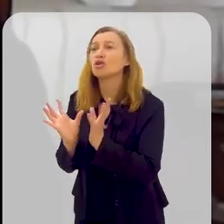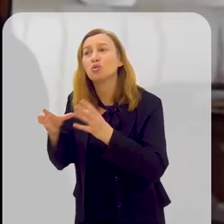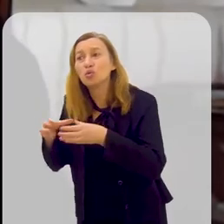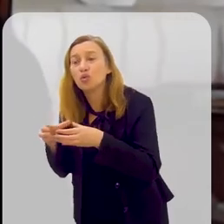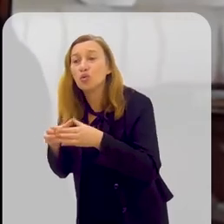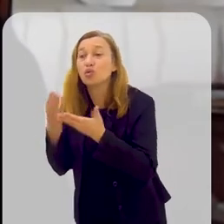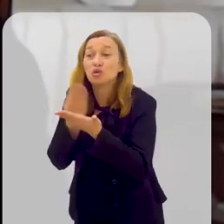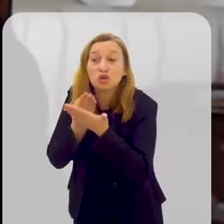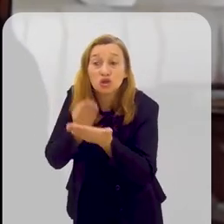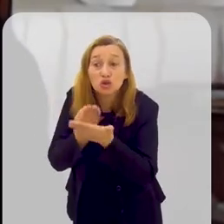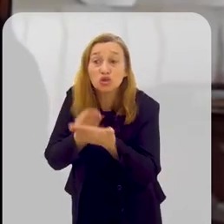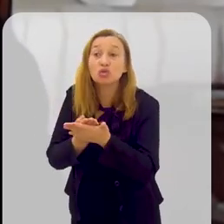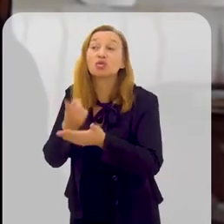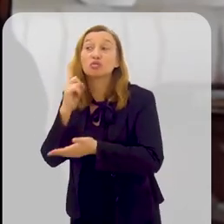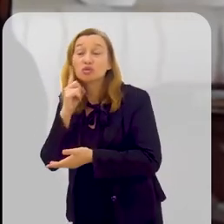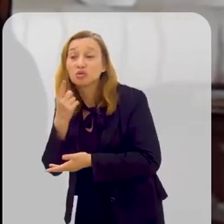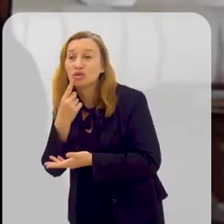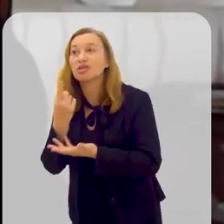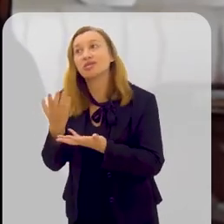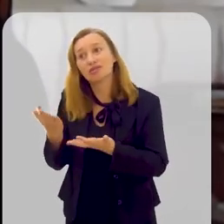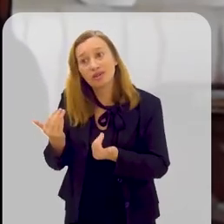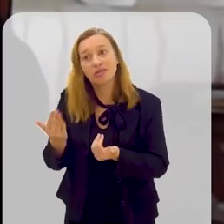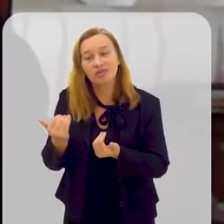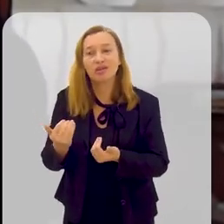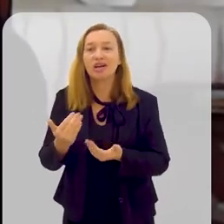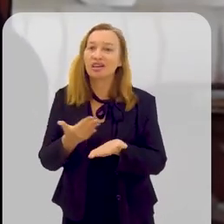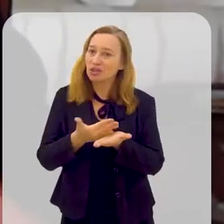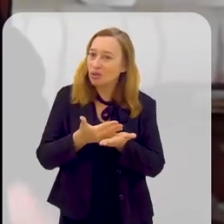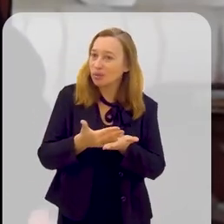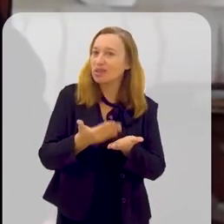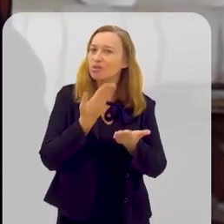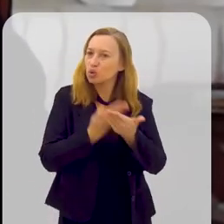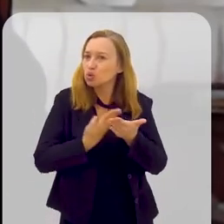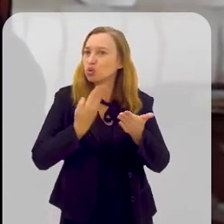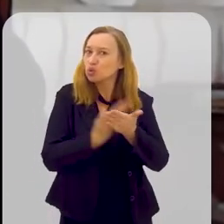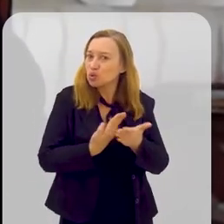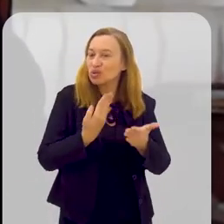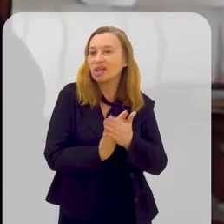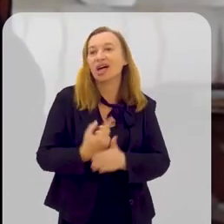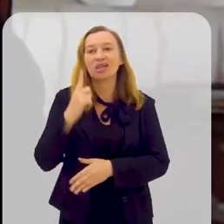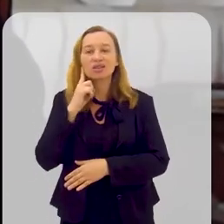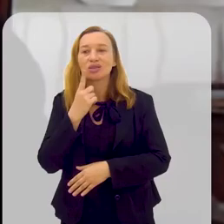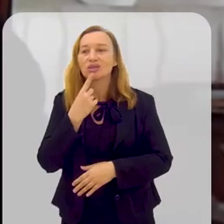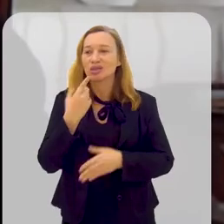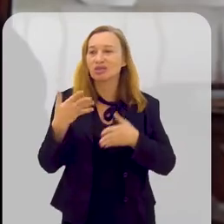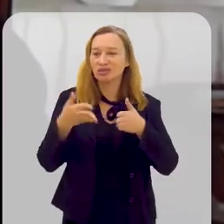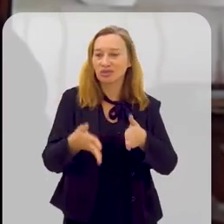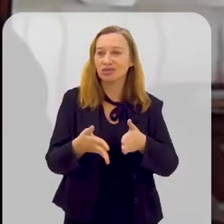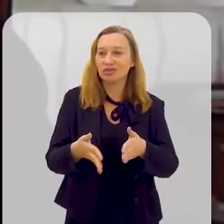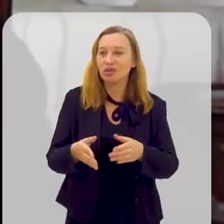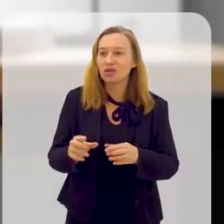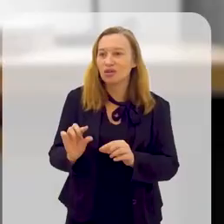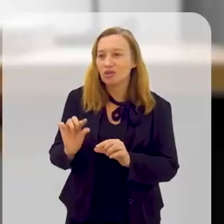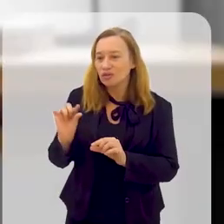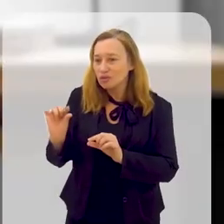favor vamos fazer um grupo de estudos sobre surdez tá bom nós começamos a estudar